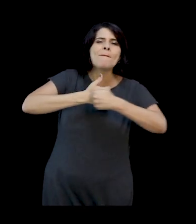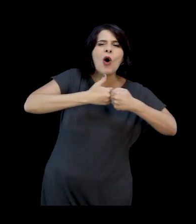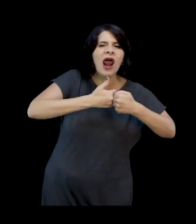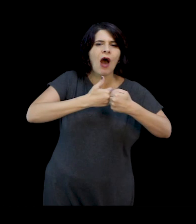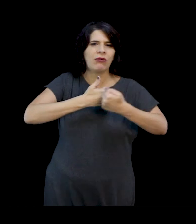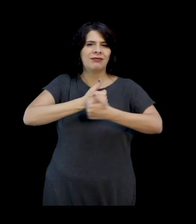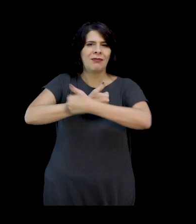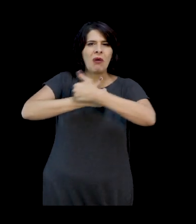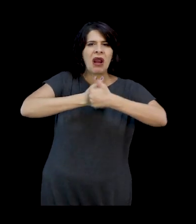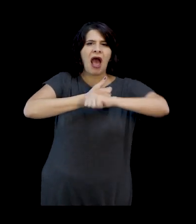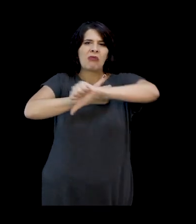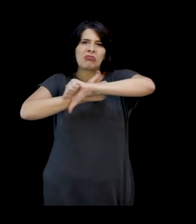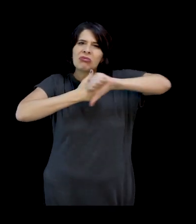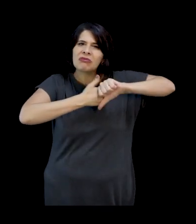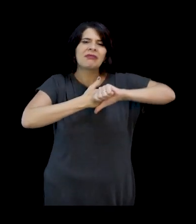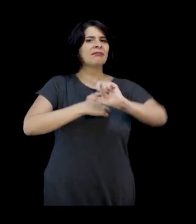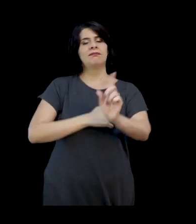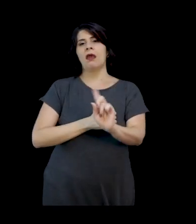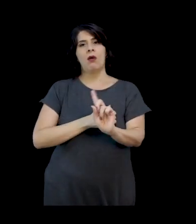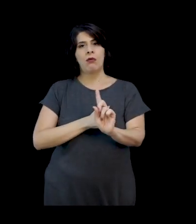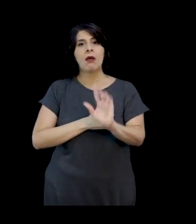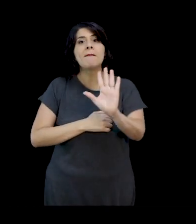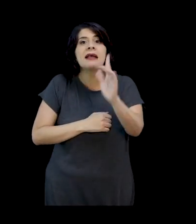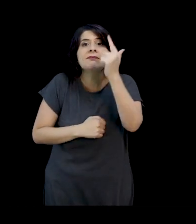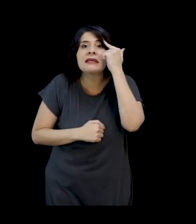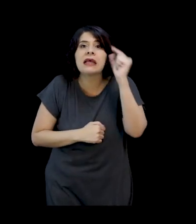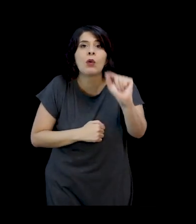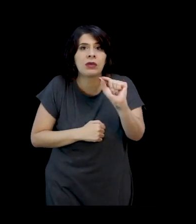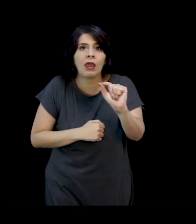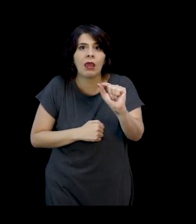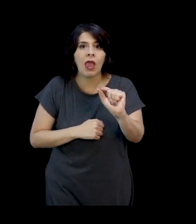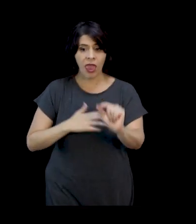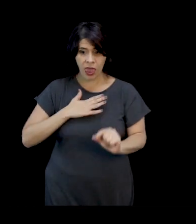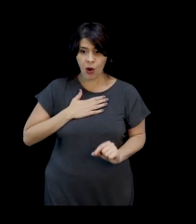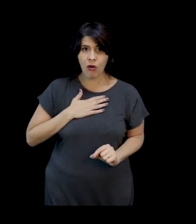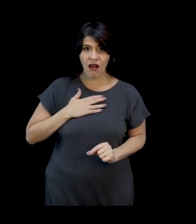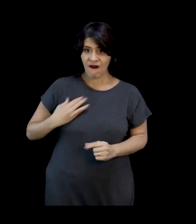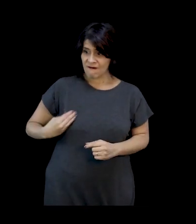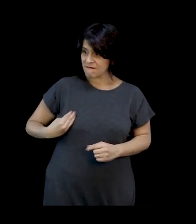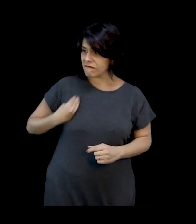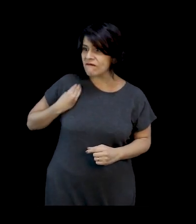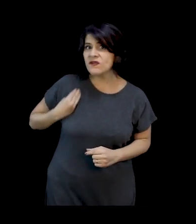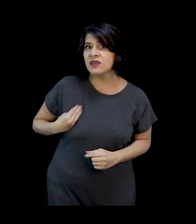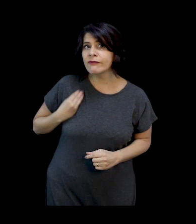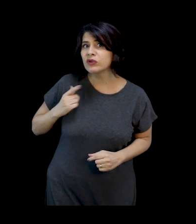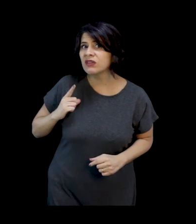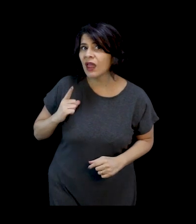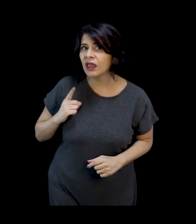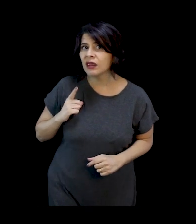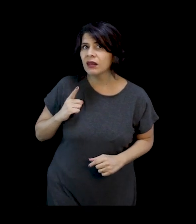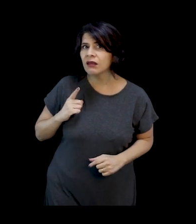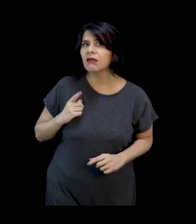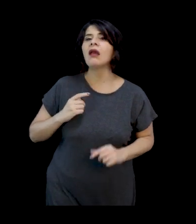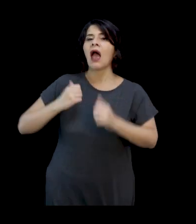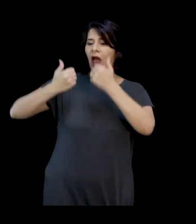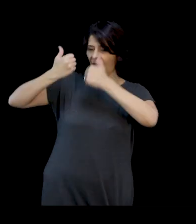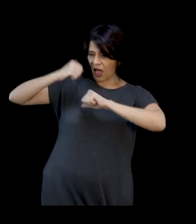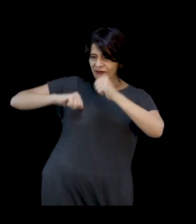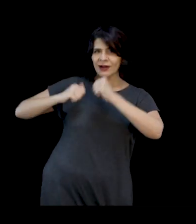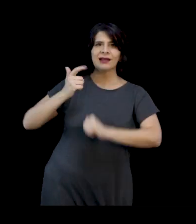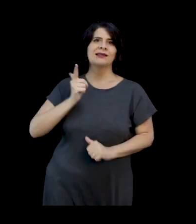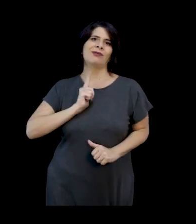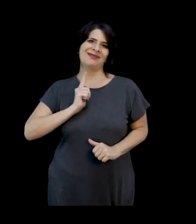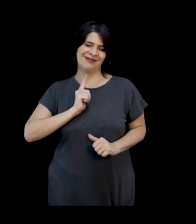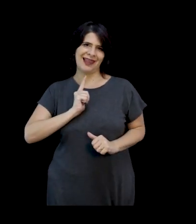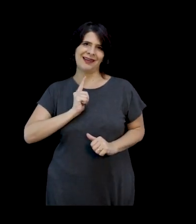termos morais, mas em termos simplesmente de condição de existência, faz com que, modernamente, a gente